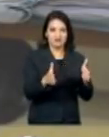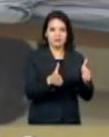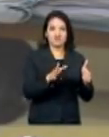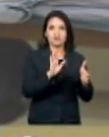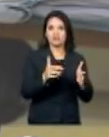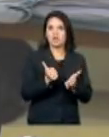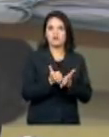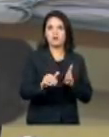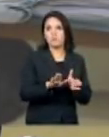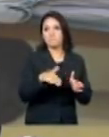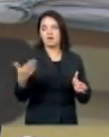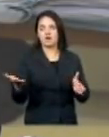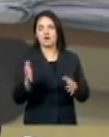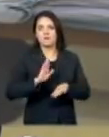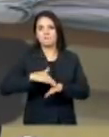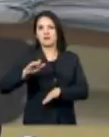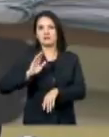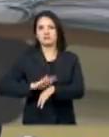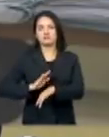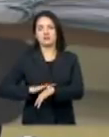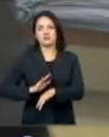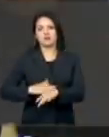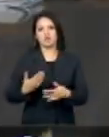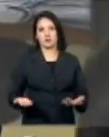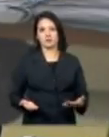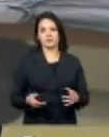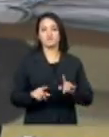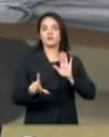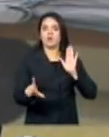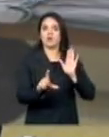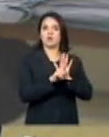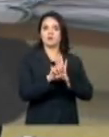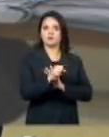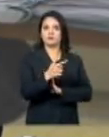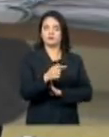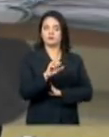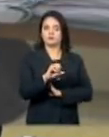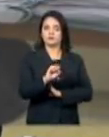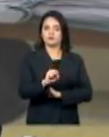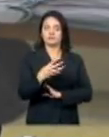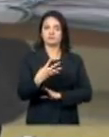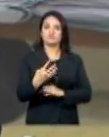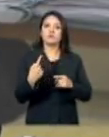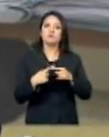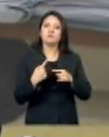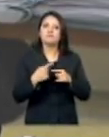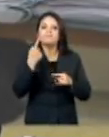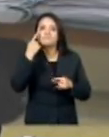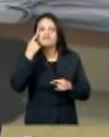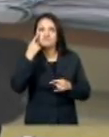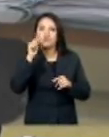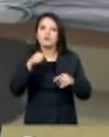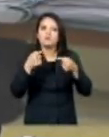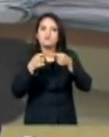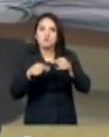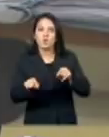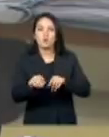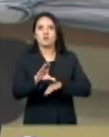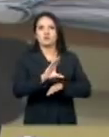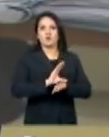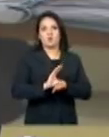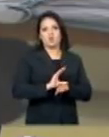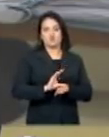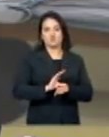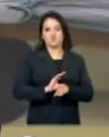previsto na lei 9 784 desde que evidenciada a violação direta ao texto só